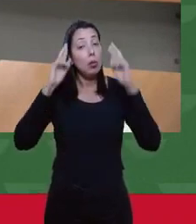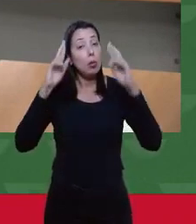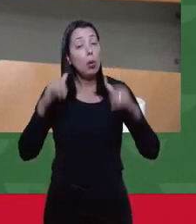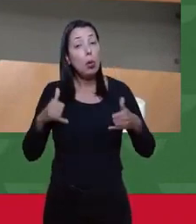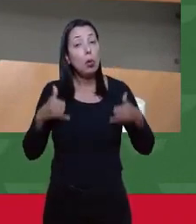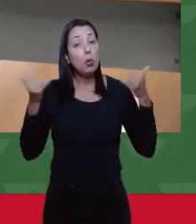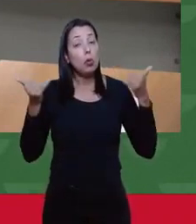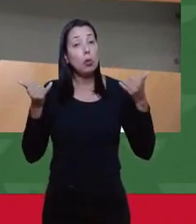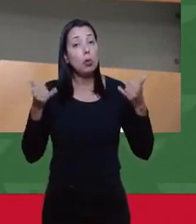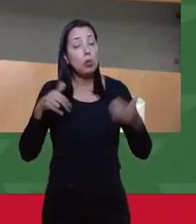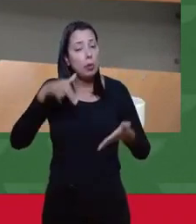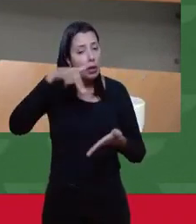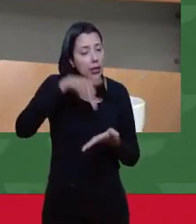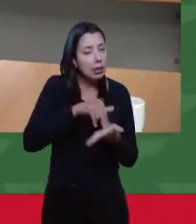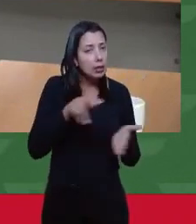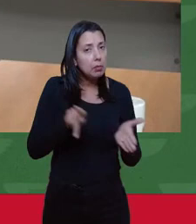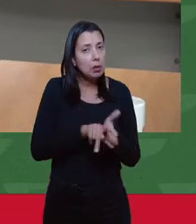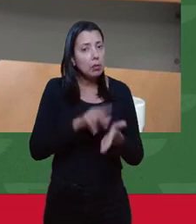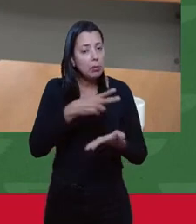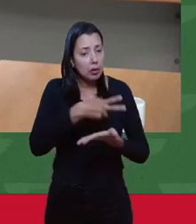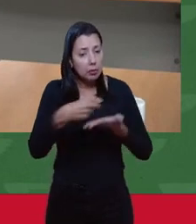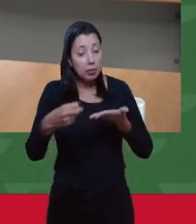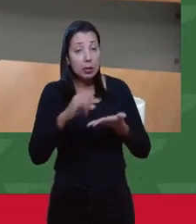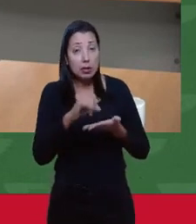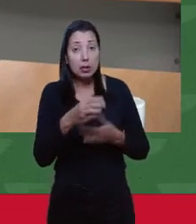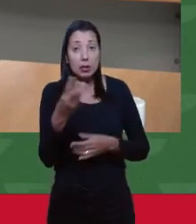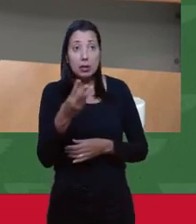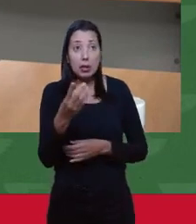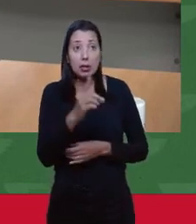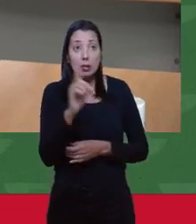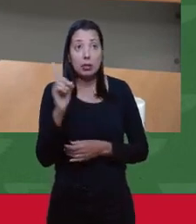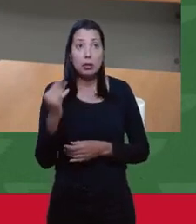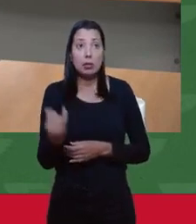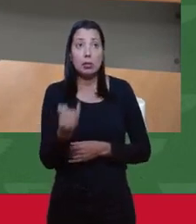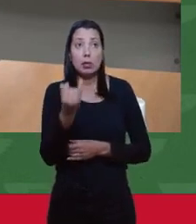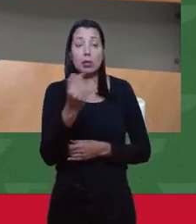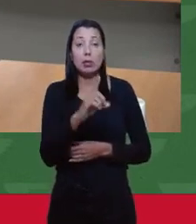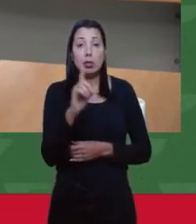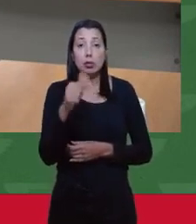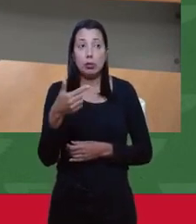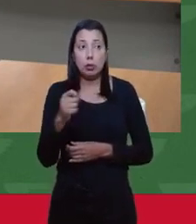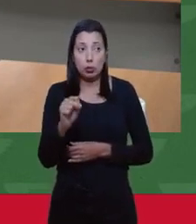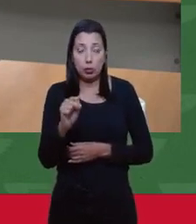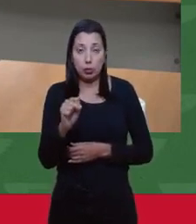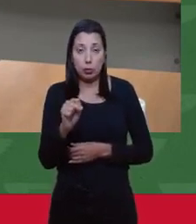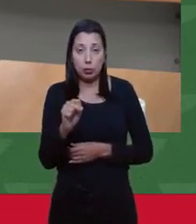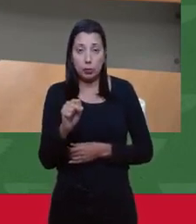resistência e impeachment. E citou 3 datas importantes. A data do dia 28,